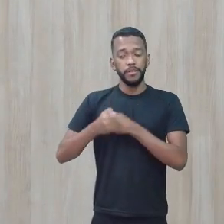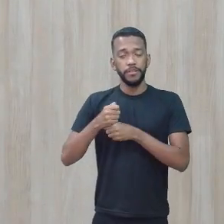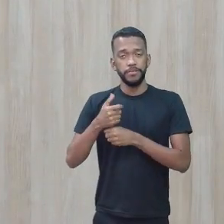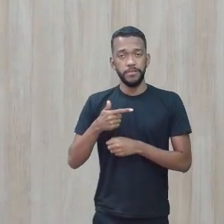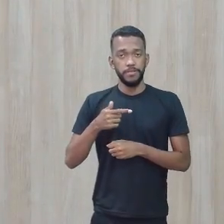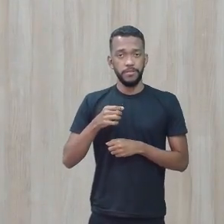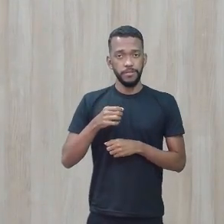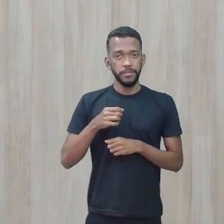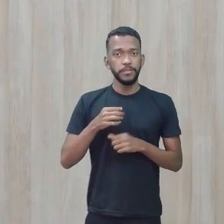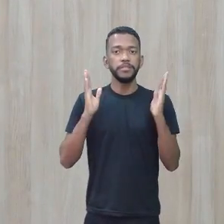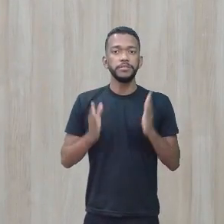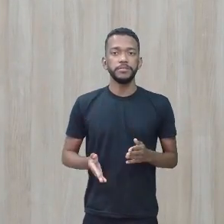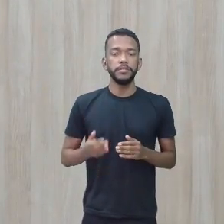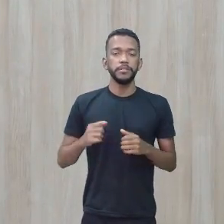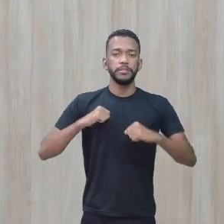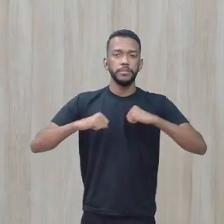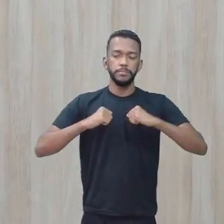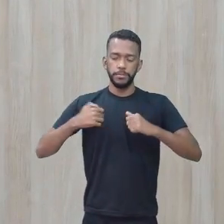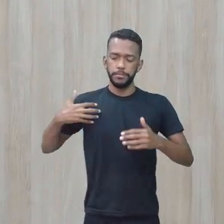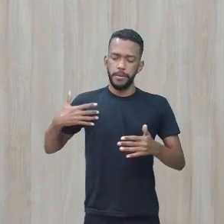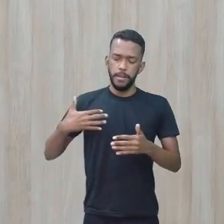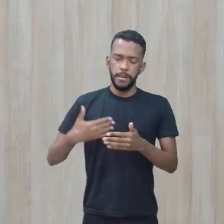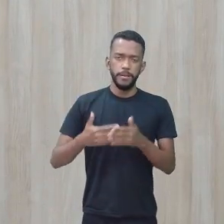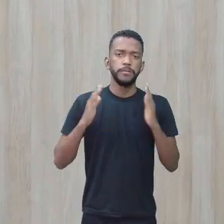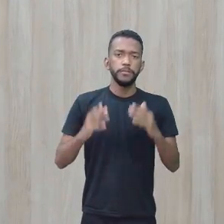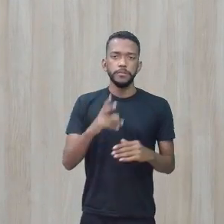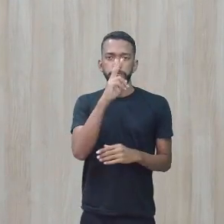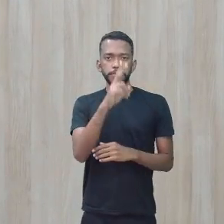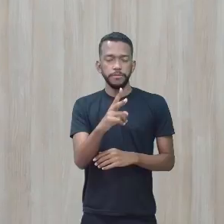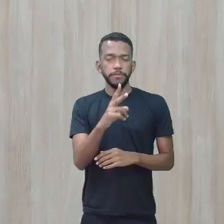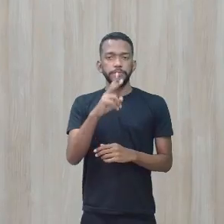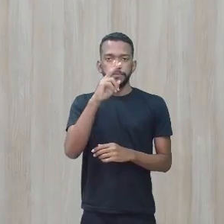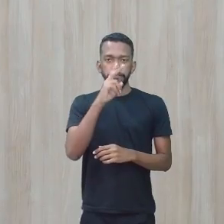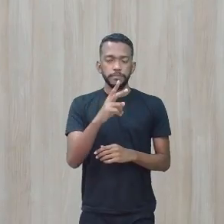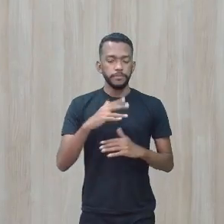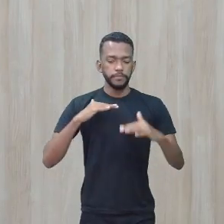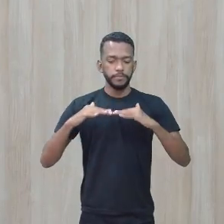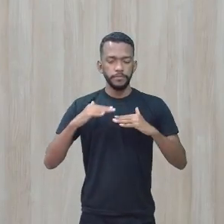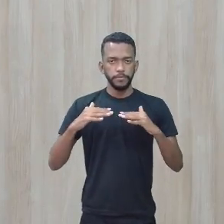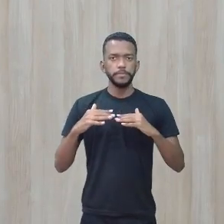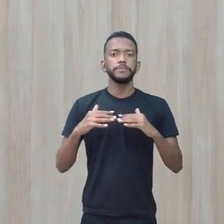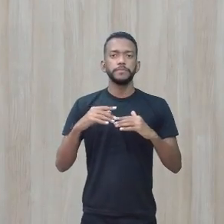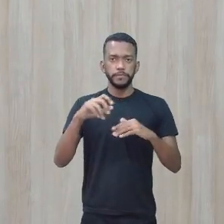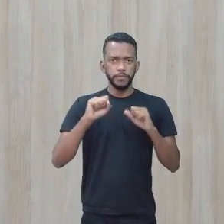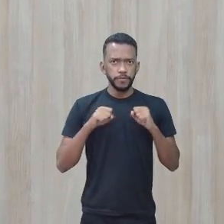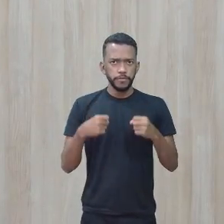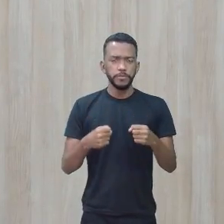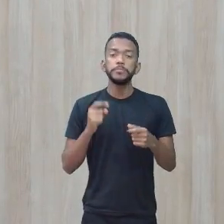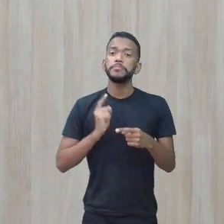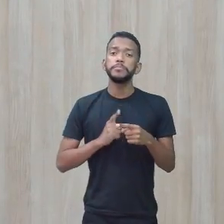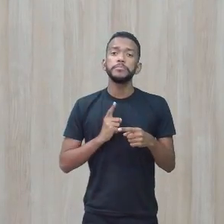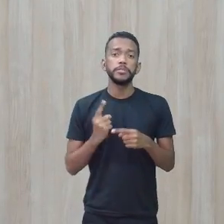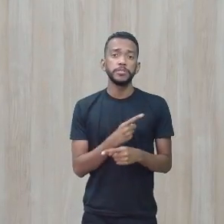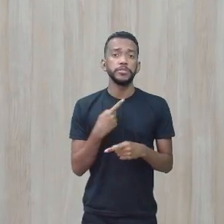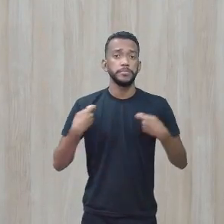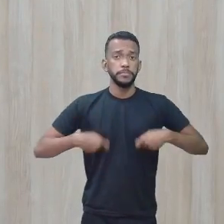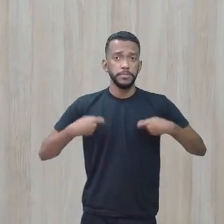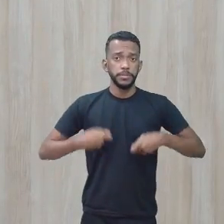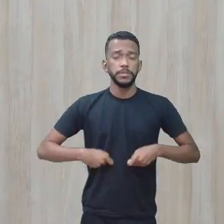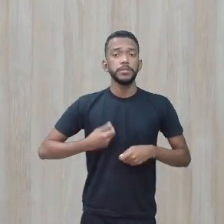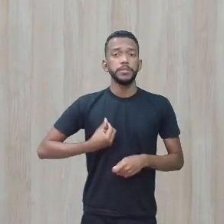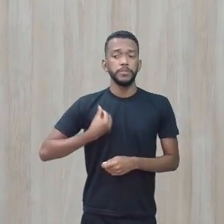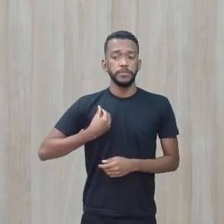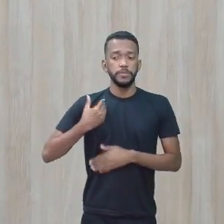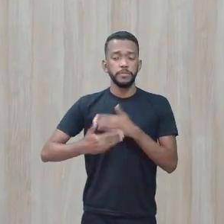esses debates vêm ganhando forma, vêm ganhando força, se fortalecendo, porque a gente precisa conviver